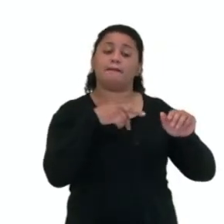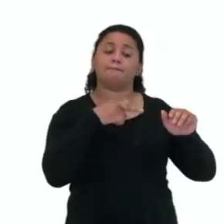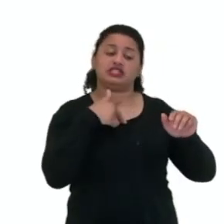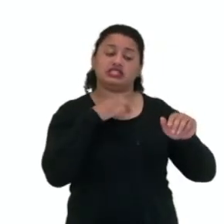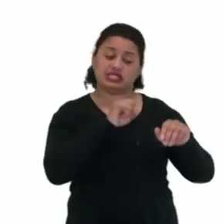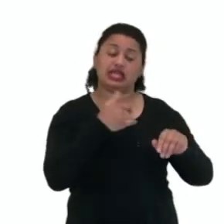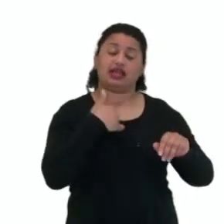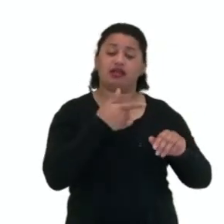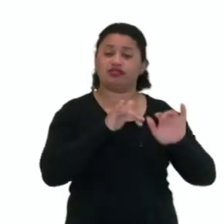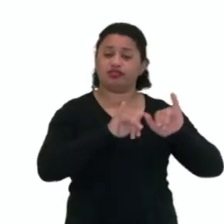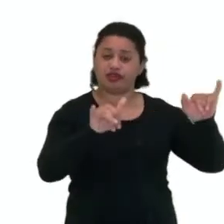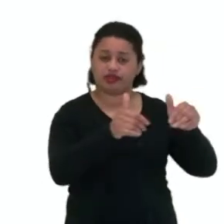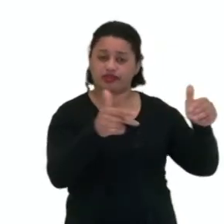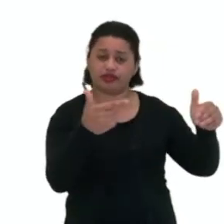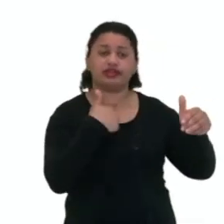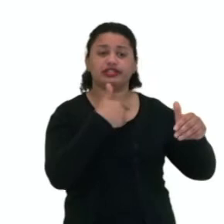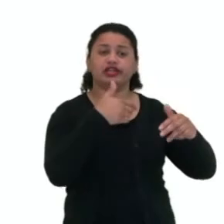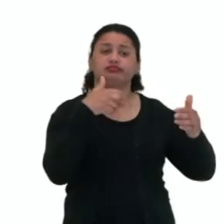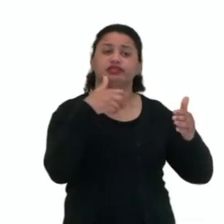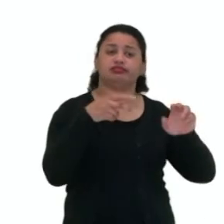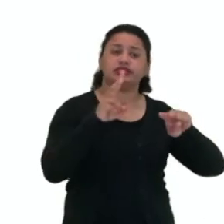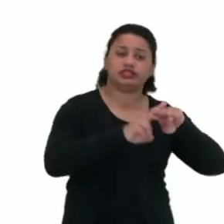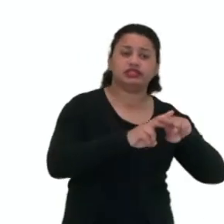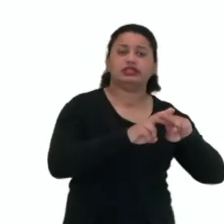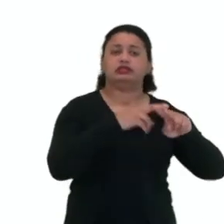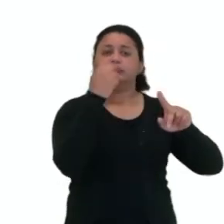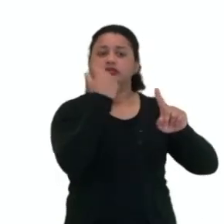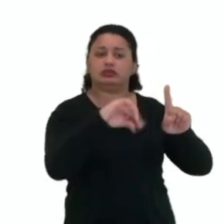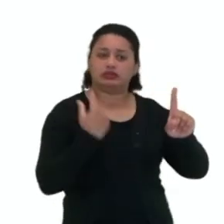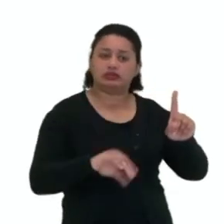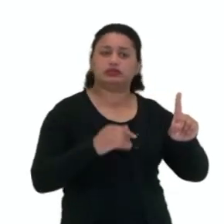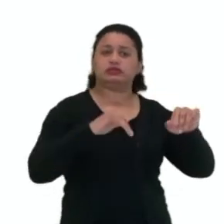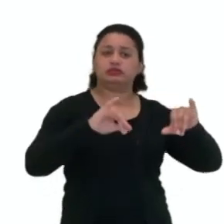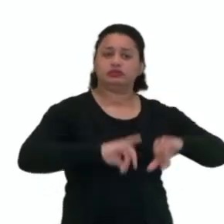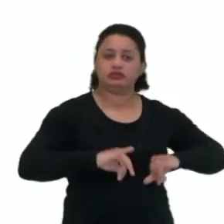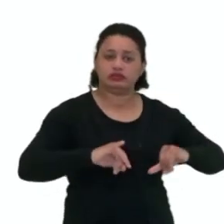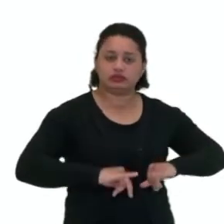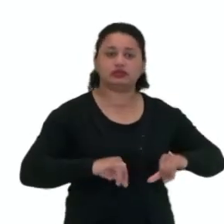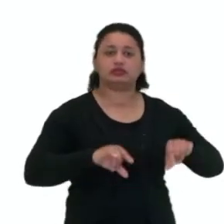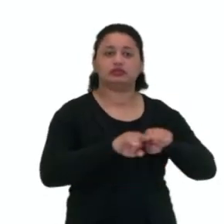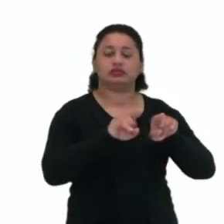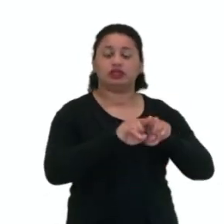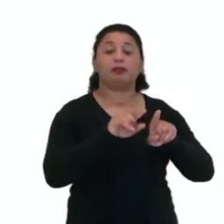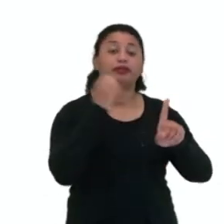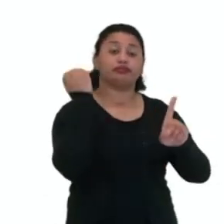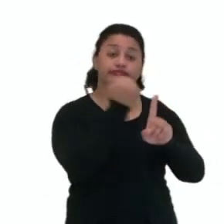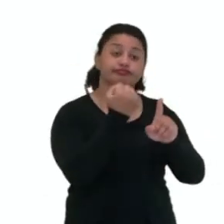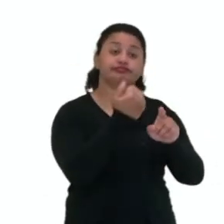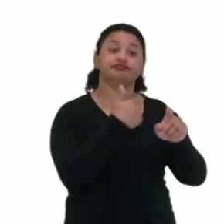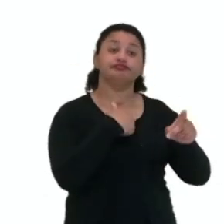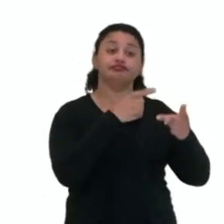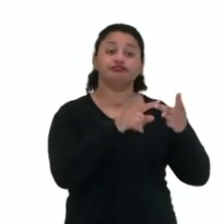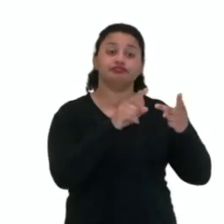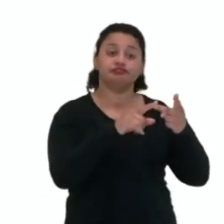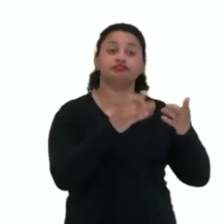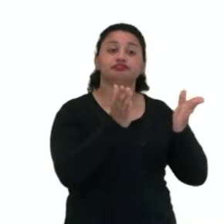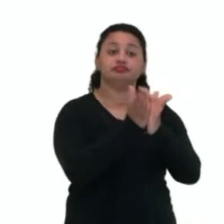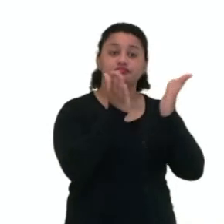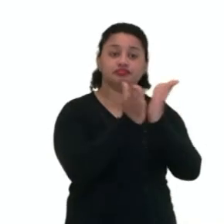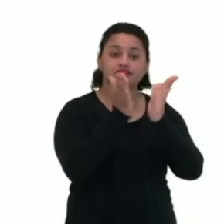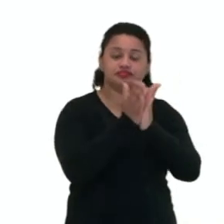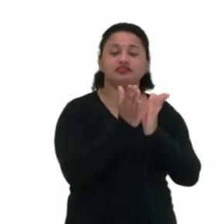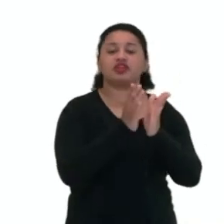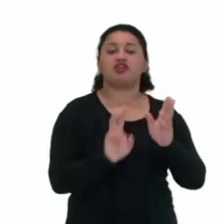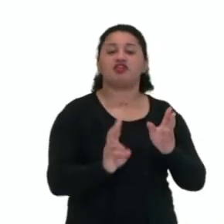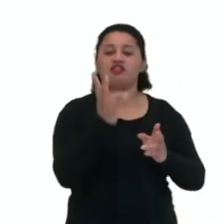prisões, torturas de desistentes, assassinatos e opositores. Problemas do regime, pobreza e inflação, além do crescimento